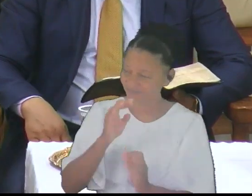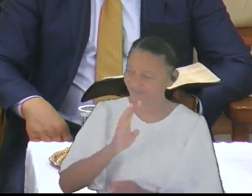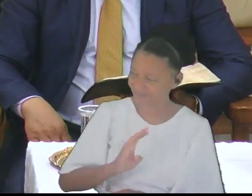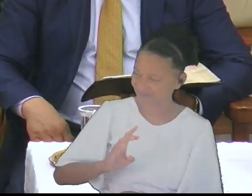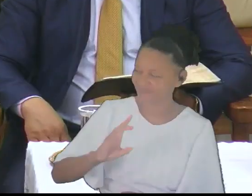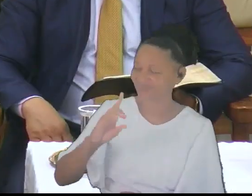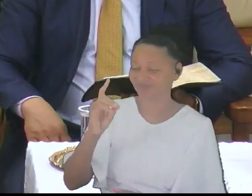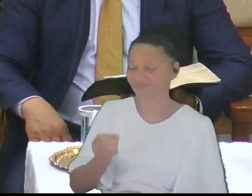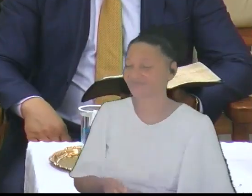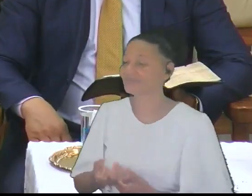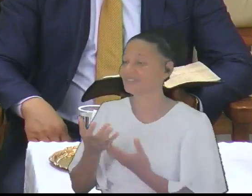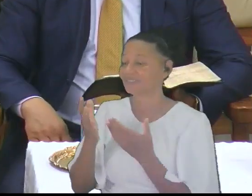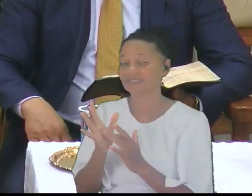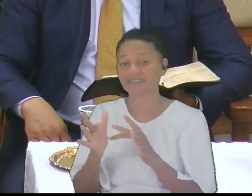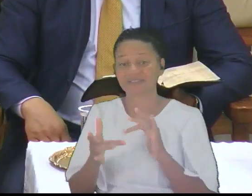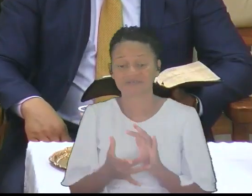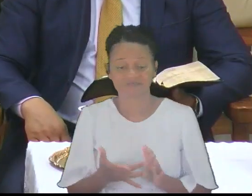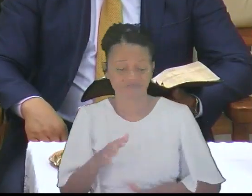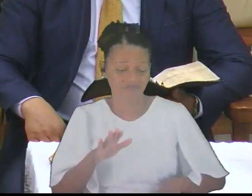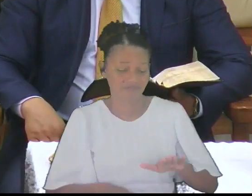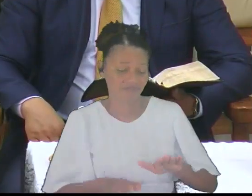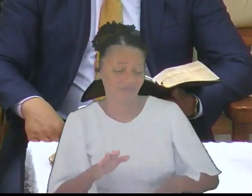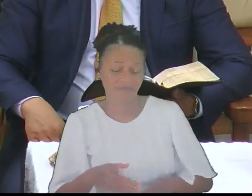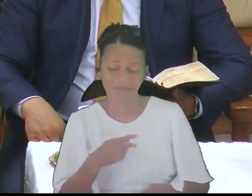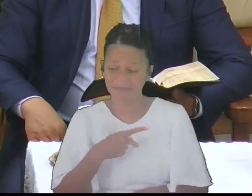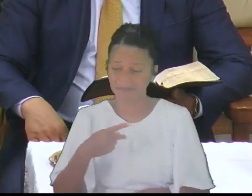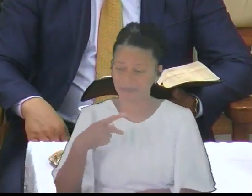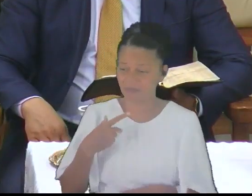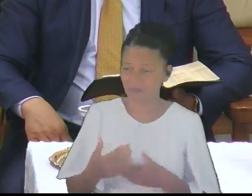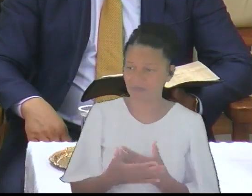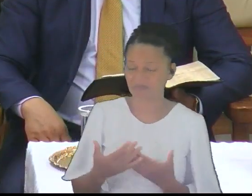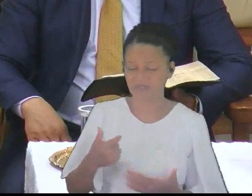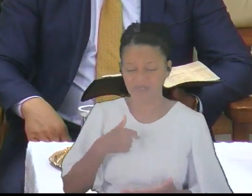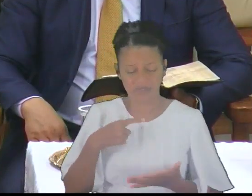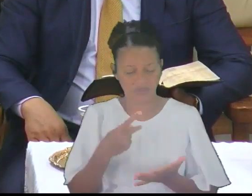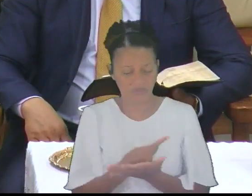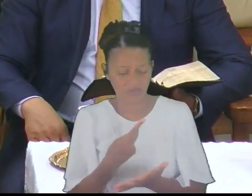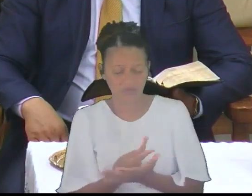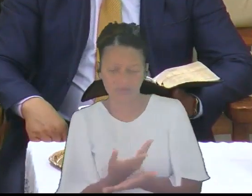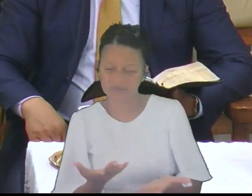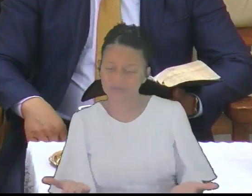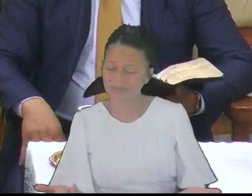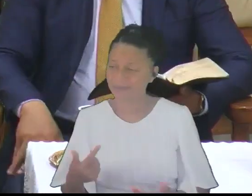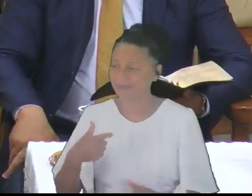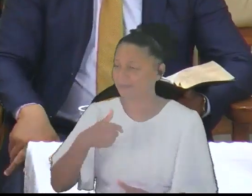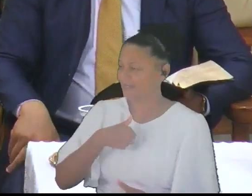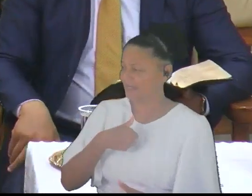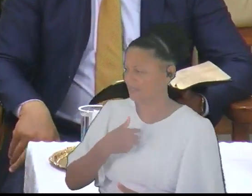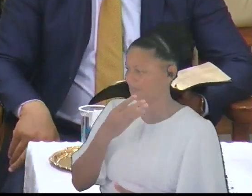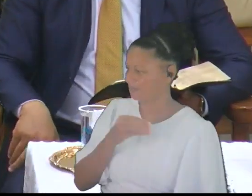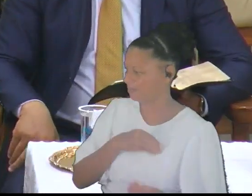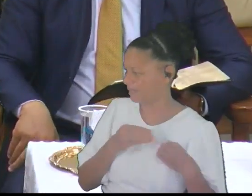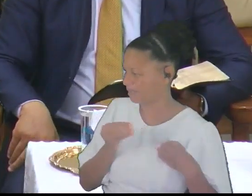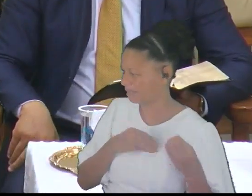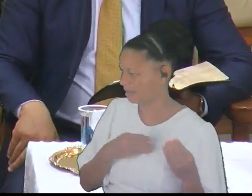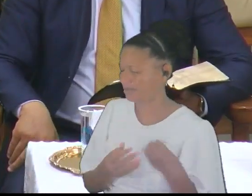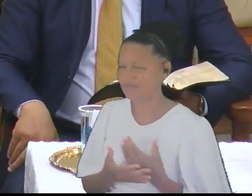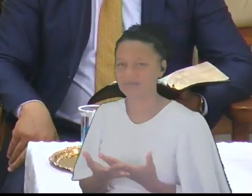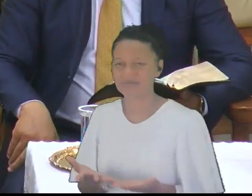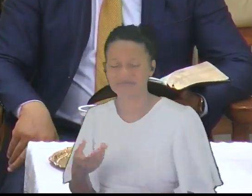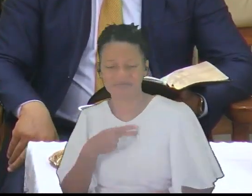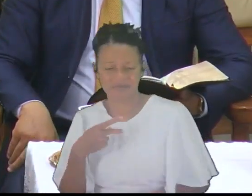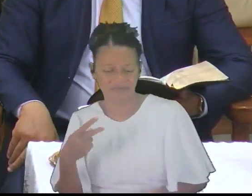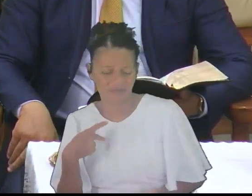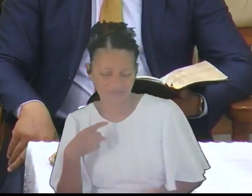seja dada a Jesus. Talvez você diga: pastor, mas eu errei, pastor, mas eu pequei, pastor, mas